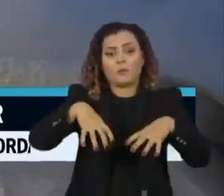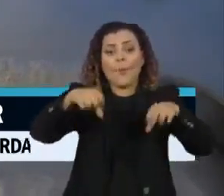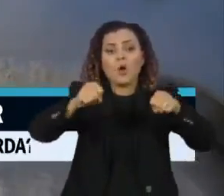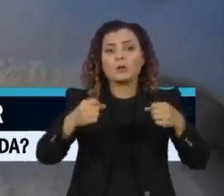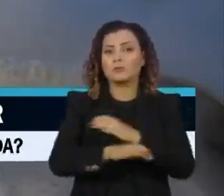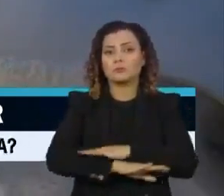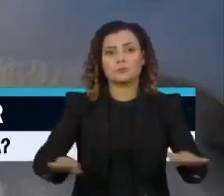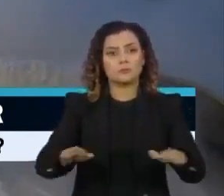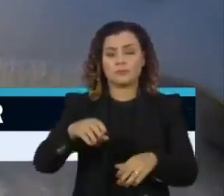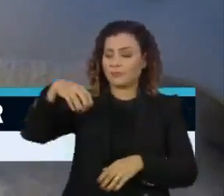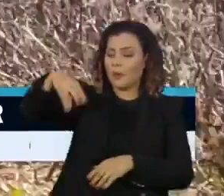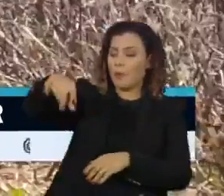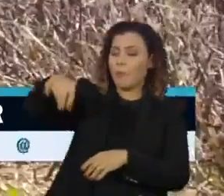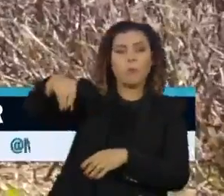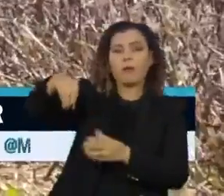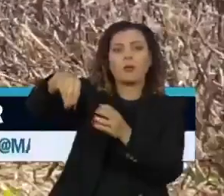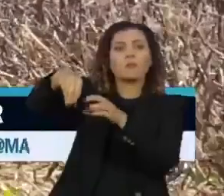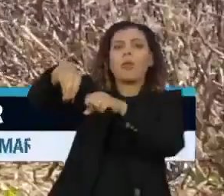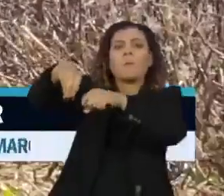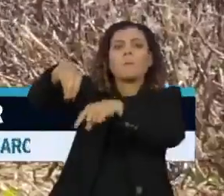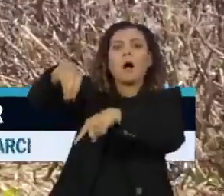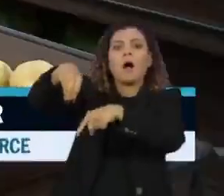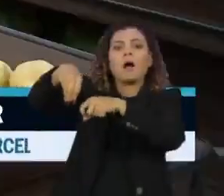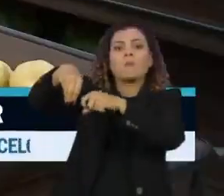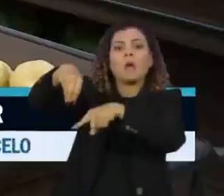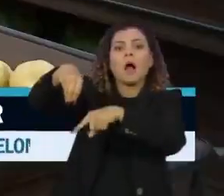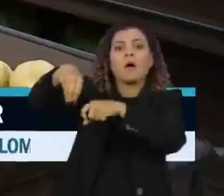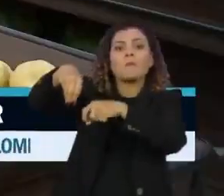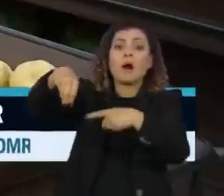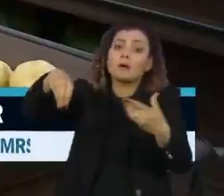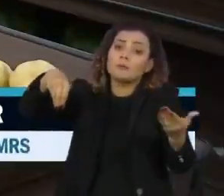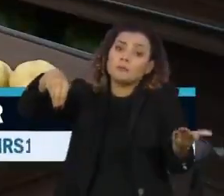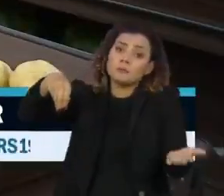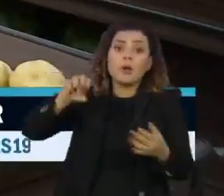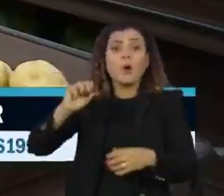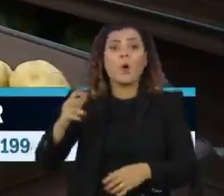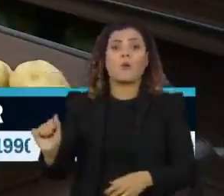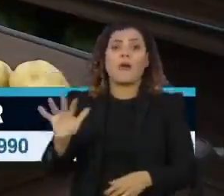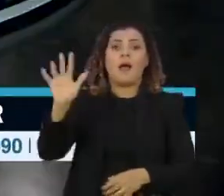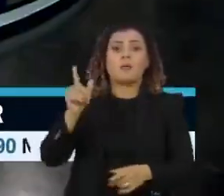falta de energia, seja pela falta de alimento, ou seja pelos preços elevados também.